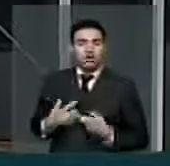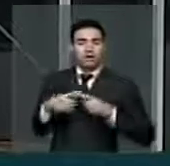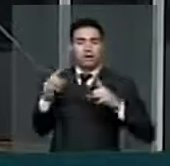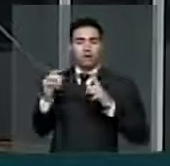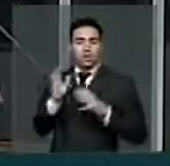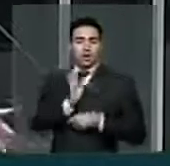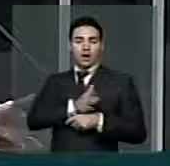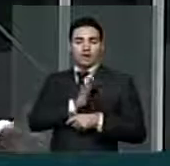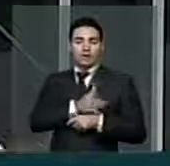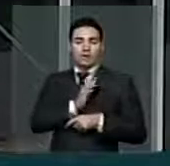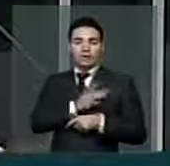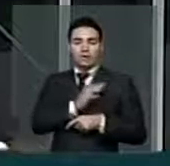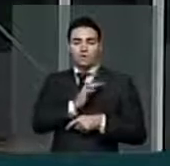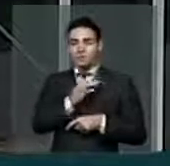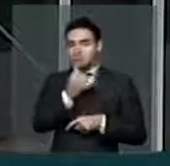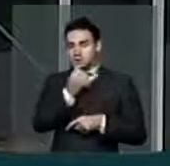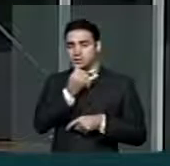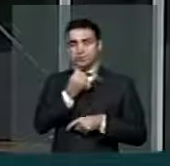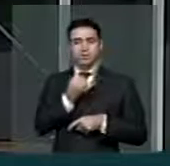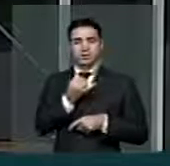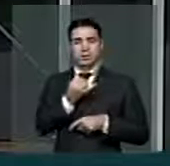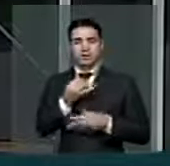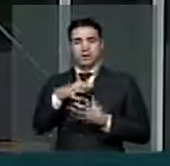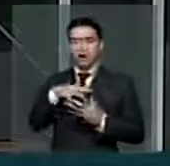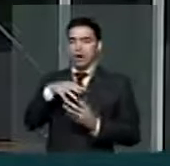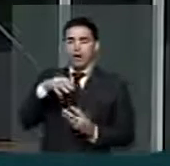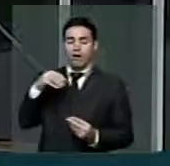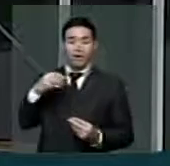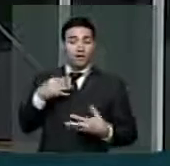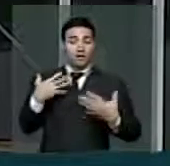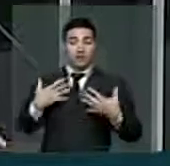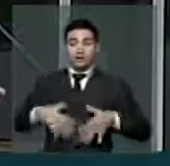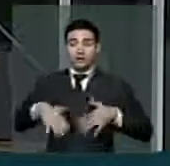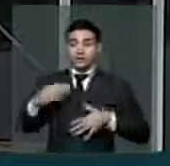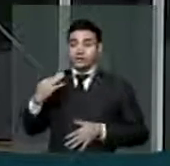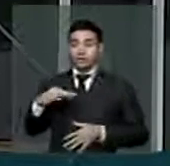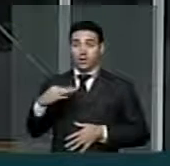enlutado, a sua alma cheia de dor.